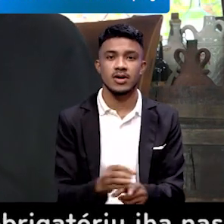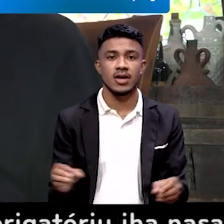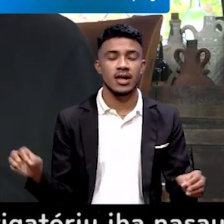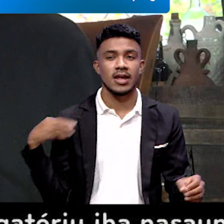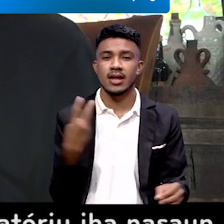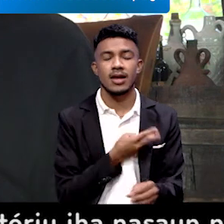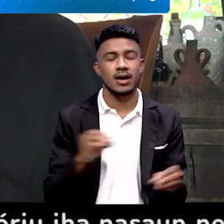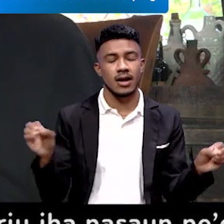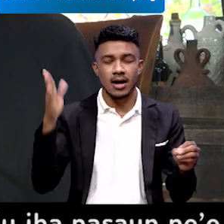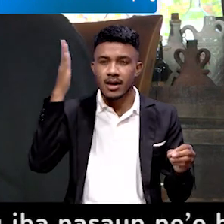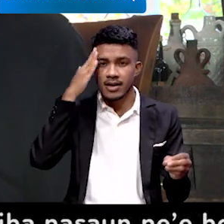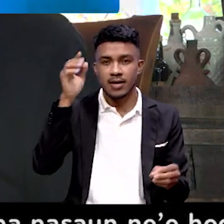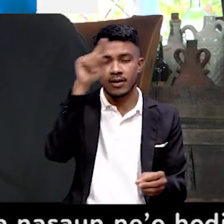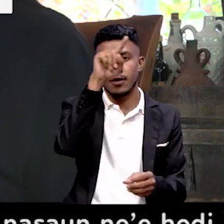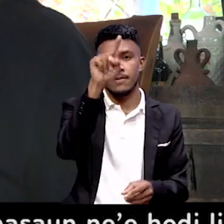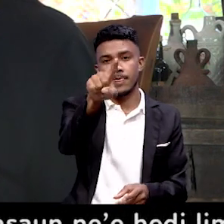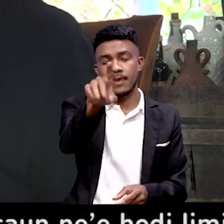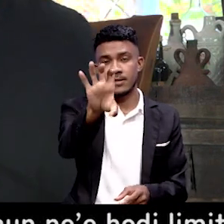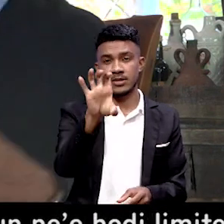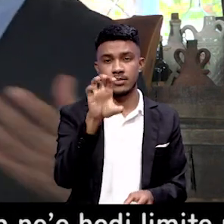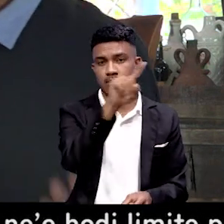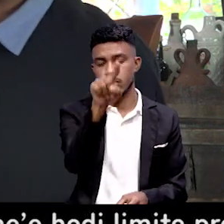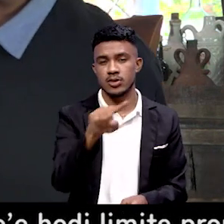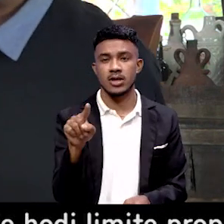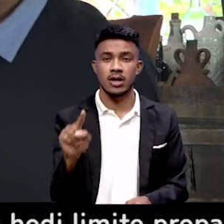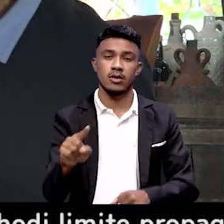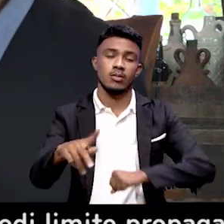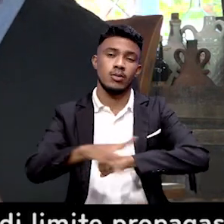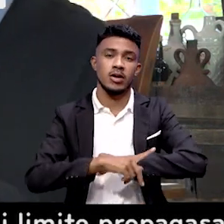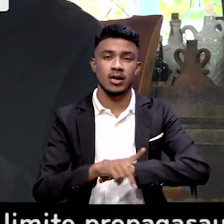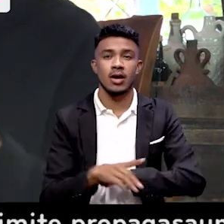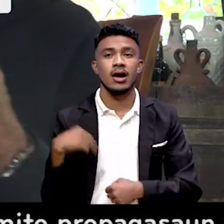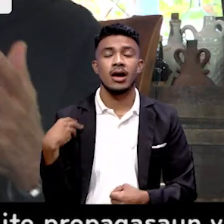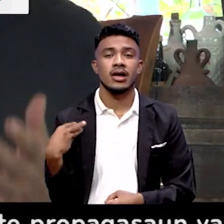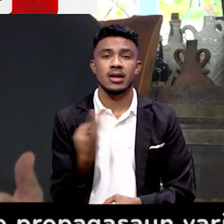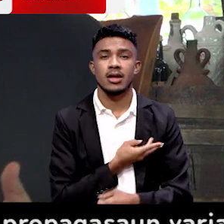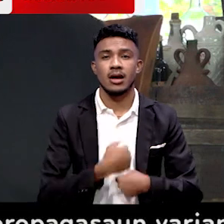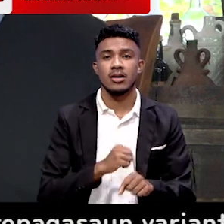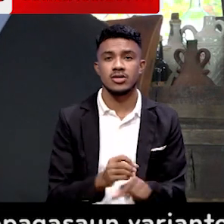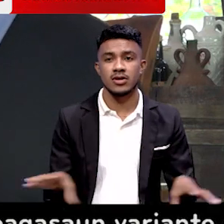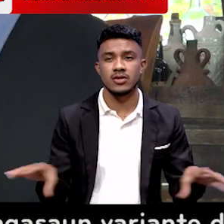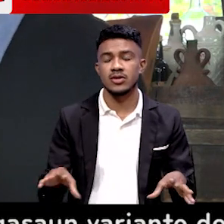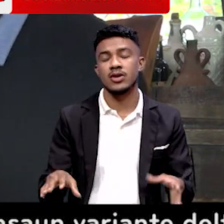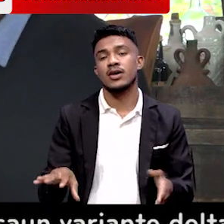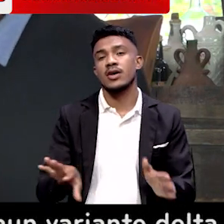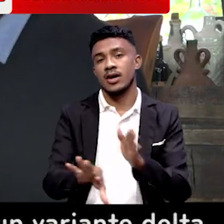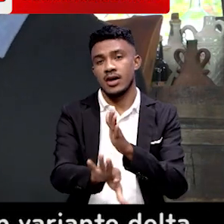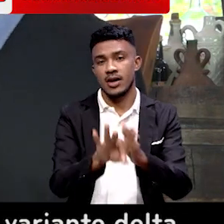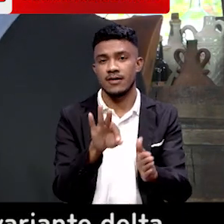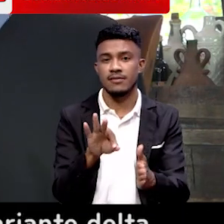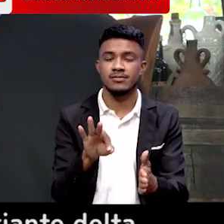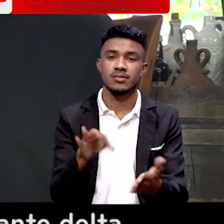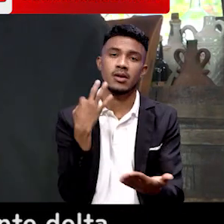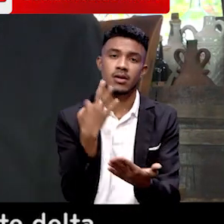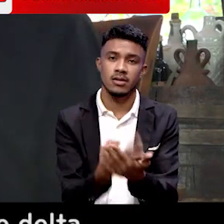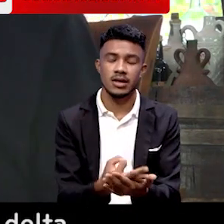domina 100% politicamente. Olha, a negociação para reta acordo Roma, que item